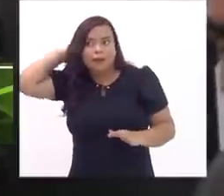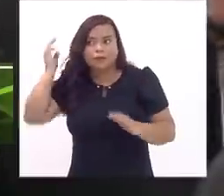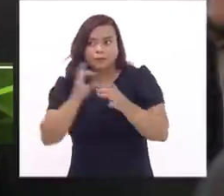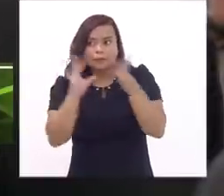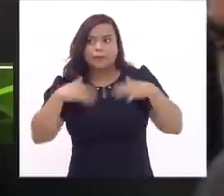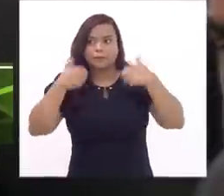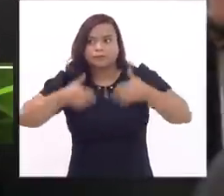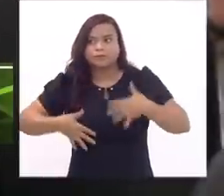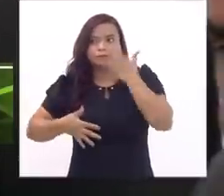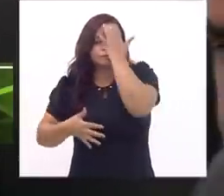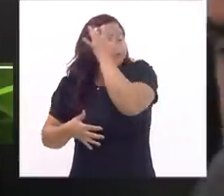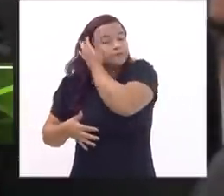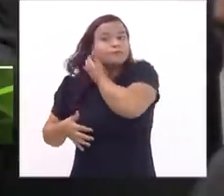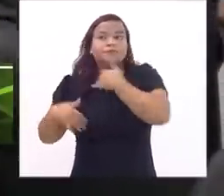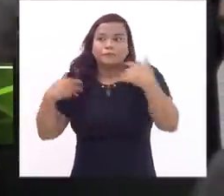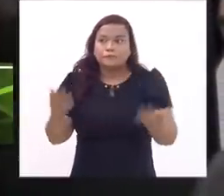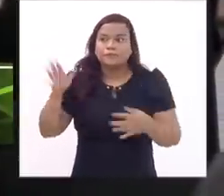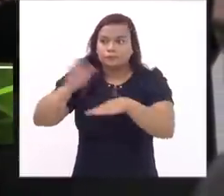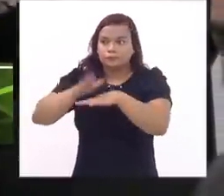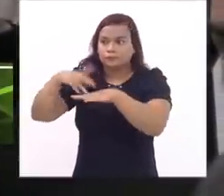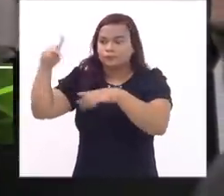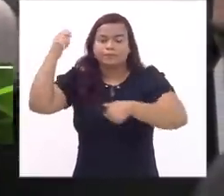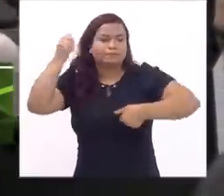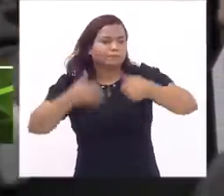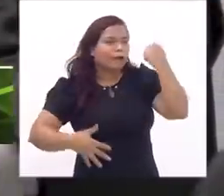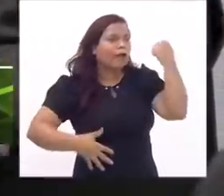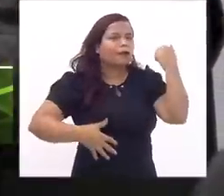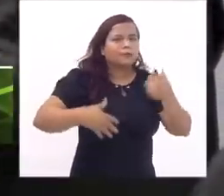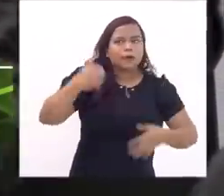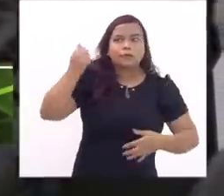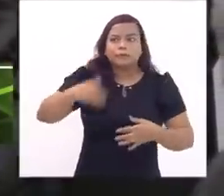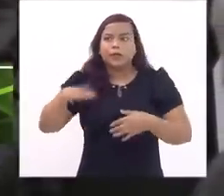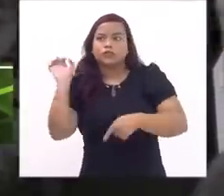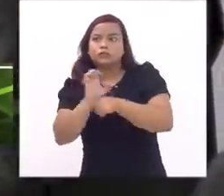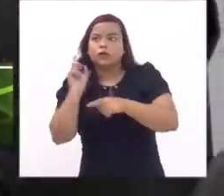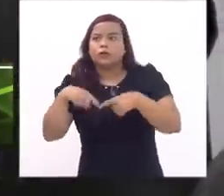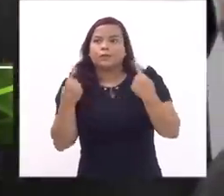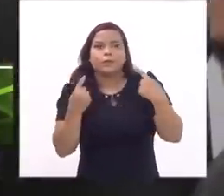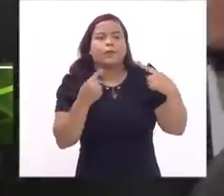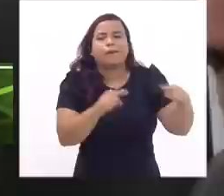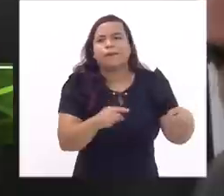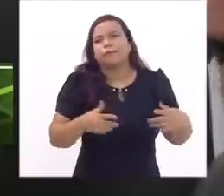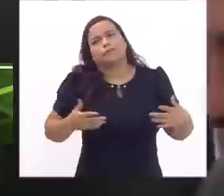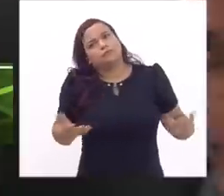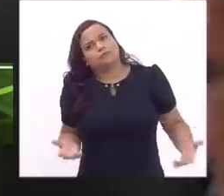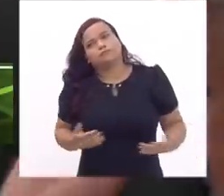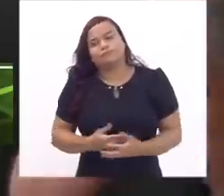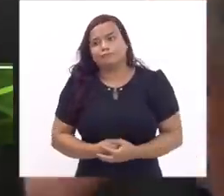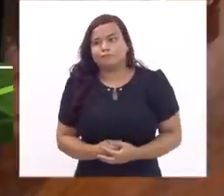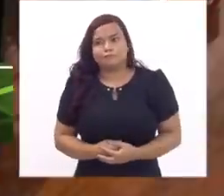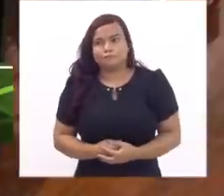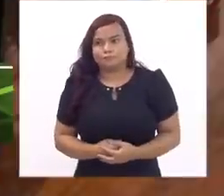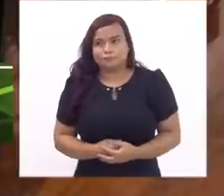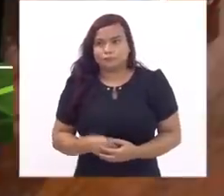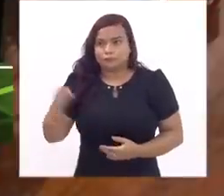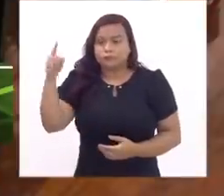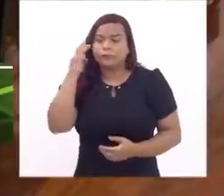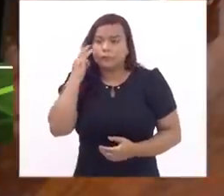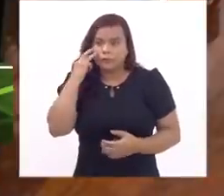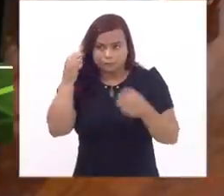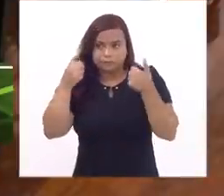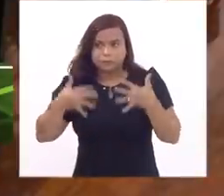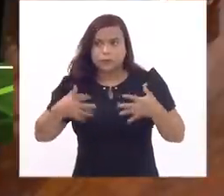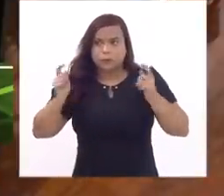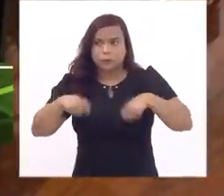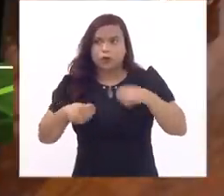como, então, esse o discurso de que o Estado é contra... Como, presidente? Pode criar um critério, se